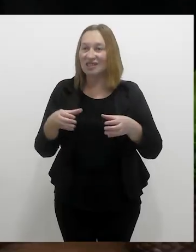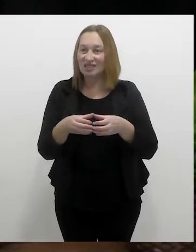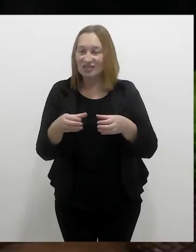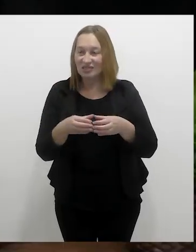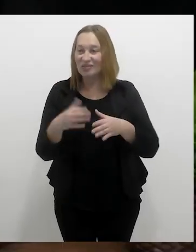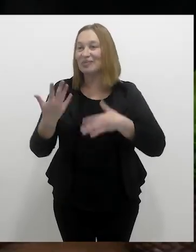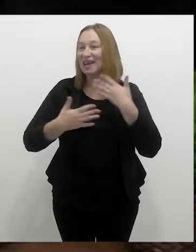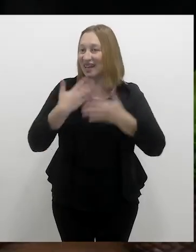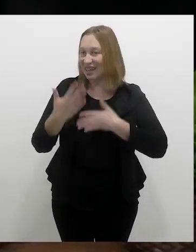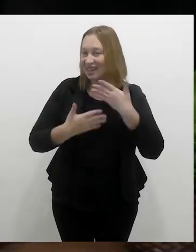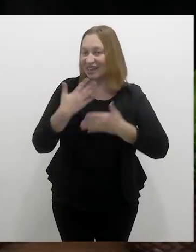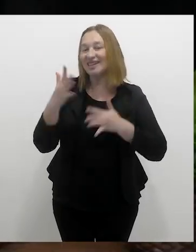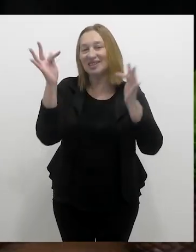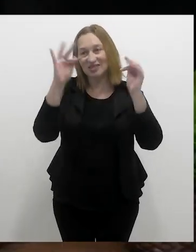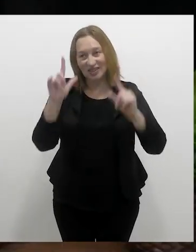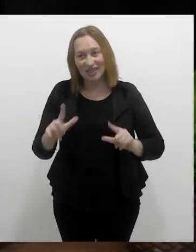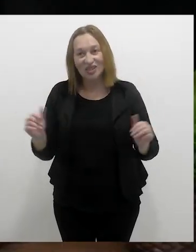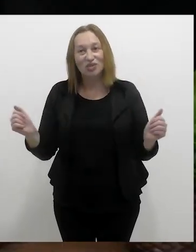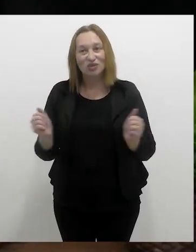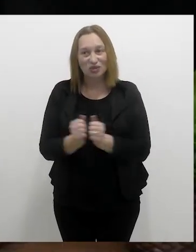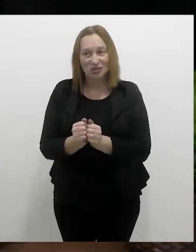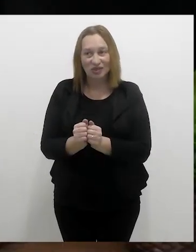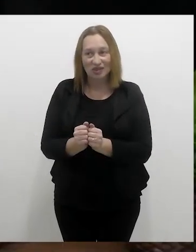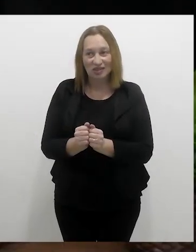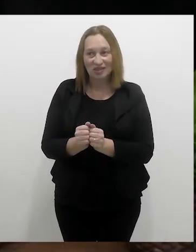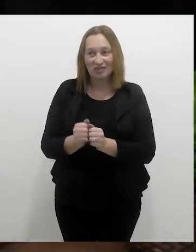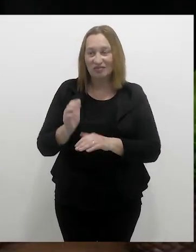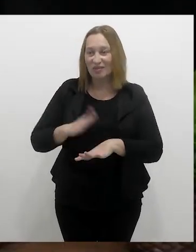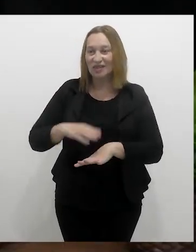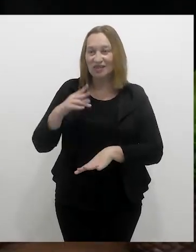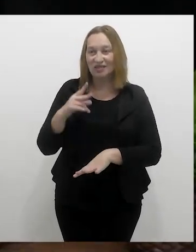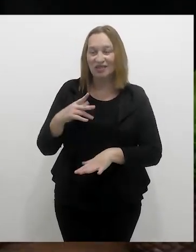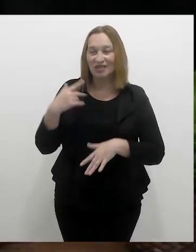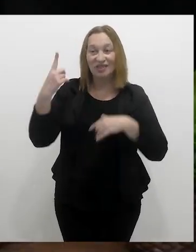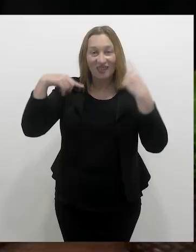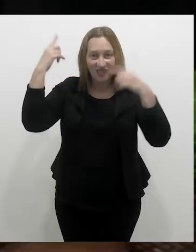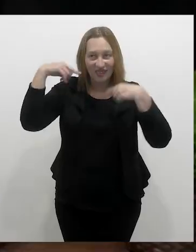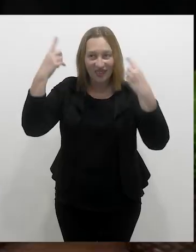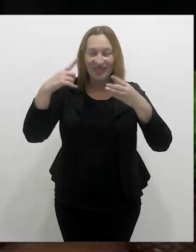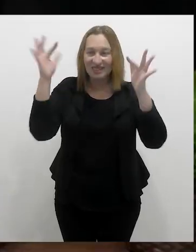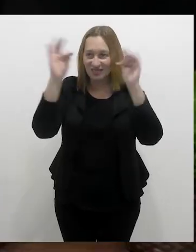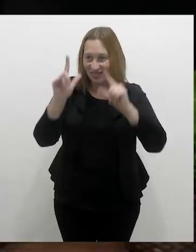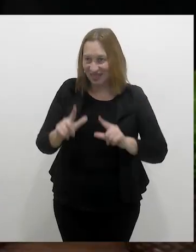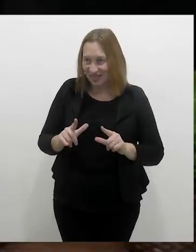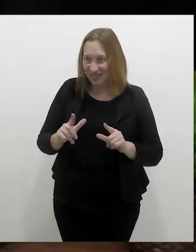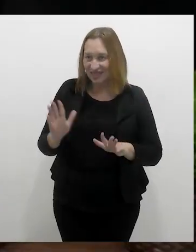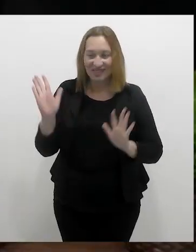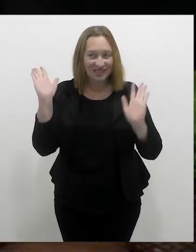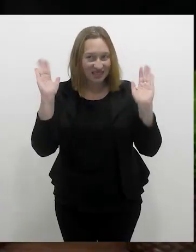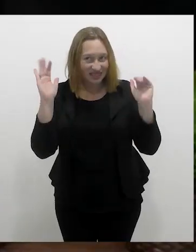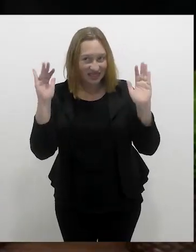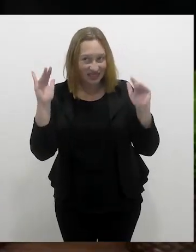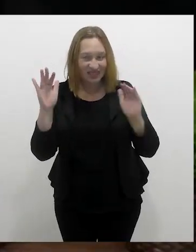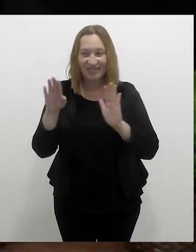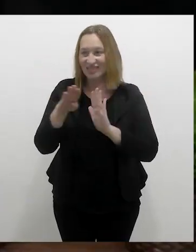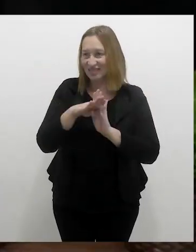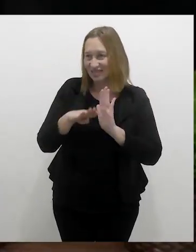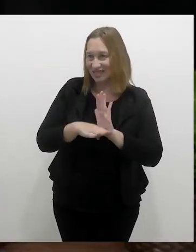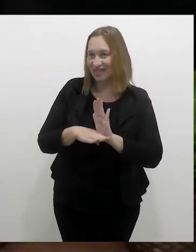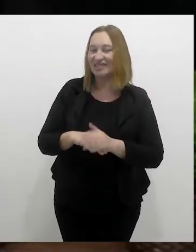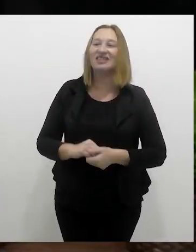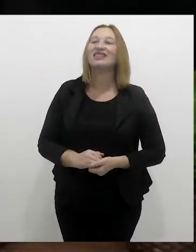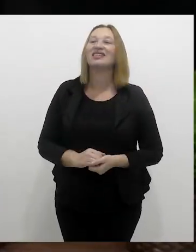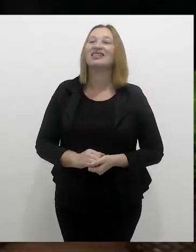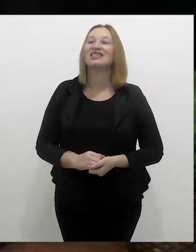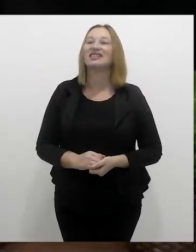com a história desse grupo tão animado, tão feliz, que juntas estão ficando cada vez mais loucas e mais felizes. Até o